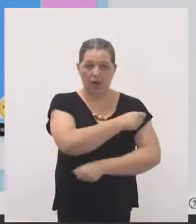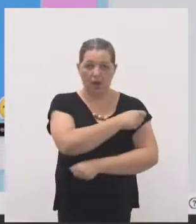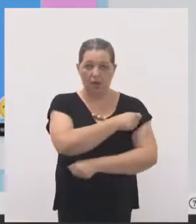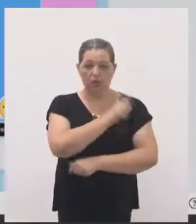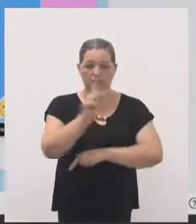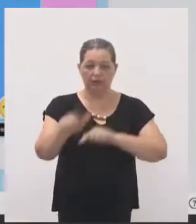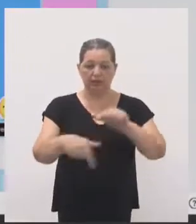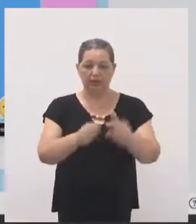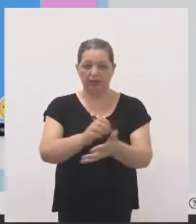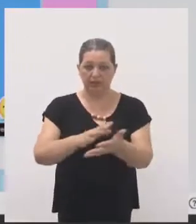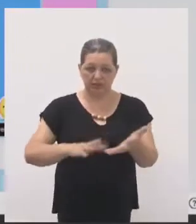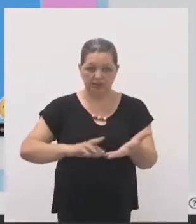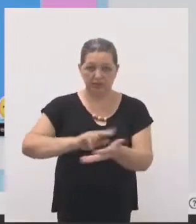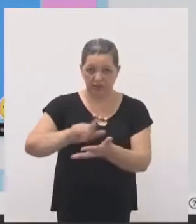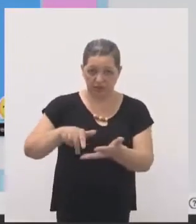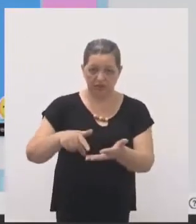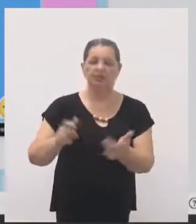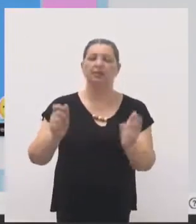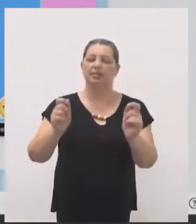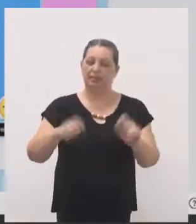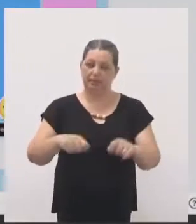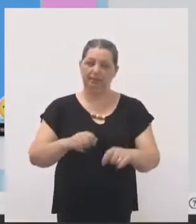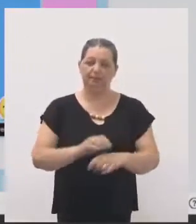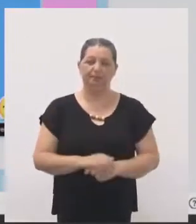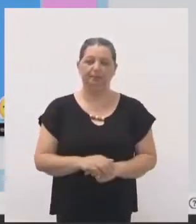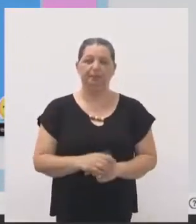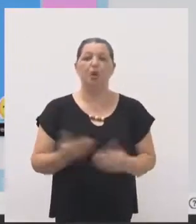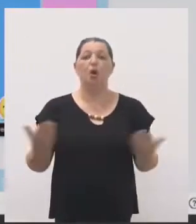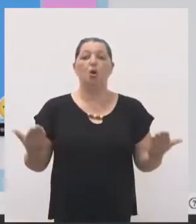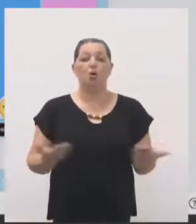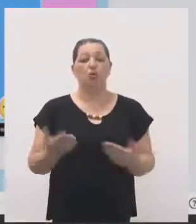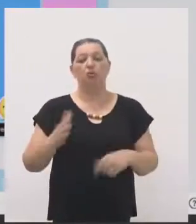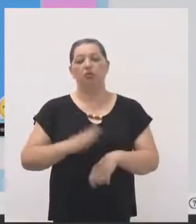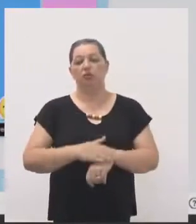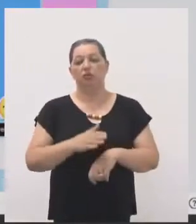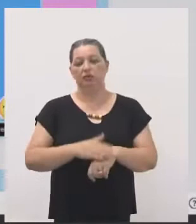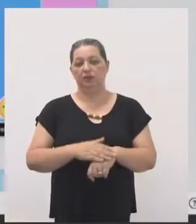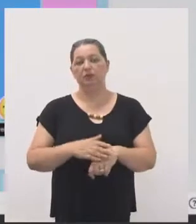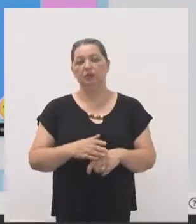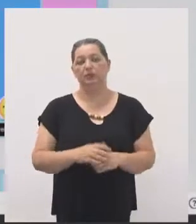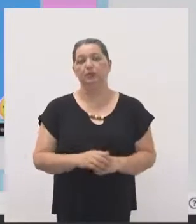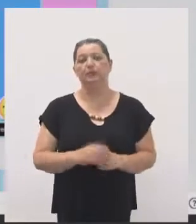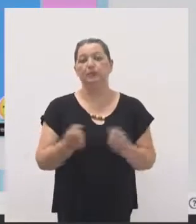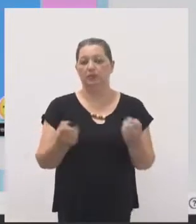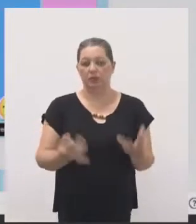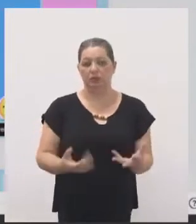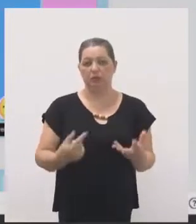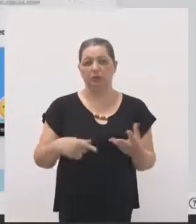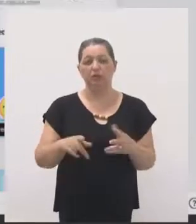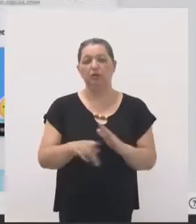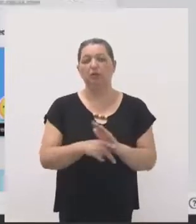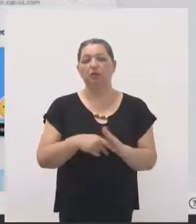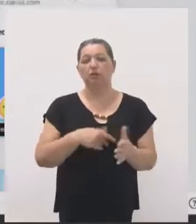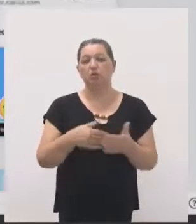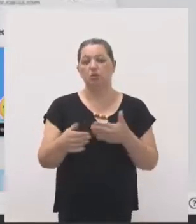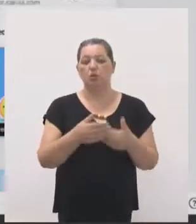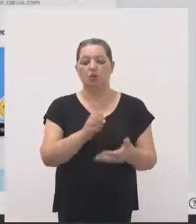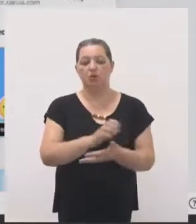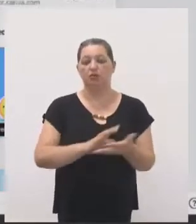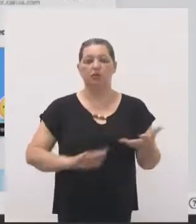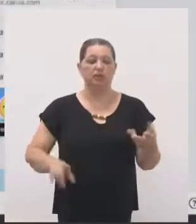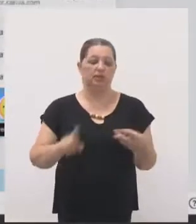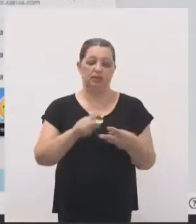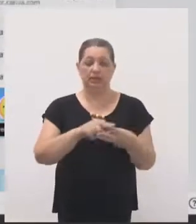É isso que a gente vai fazer aqui hoje, tá? Então, quando eu for compartilhar qualquer atividade, eu tenho 3 formas. Eu clico